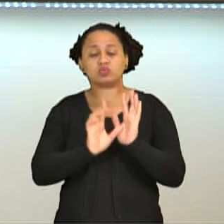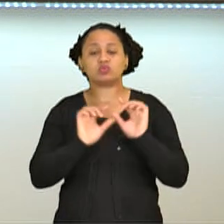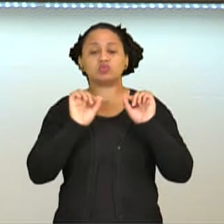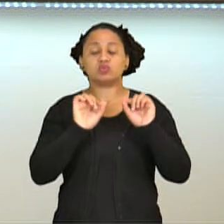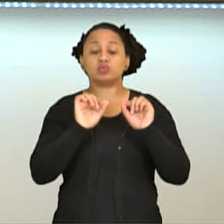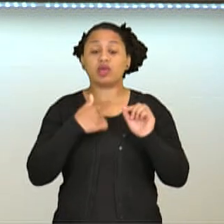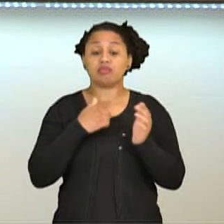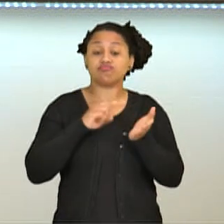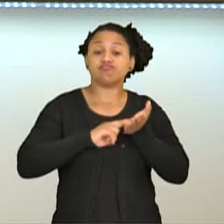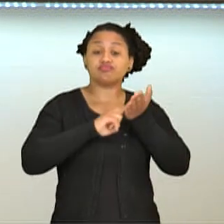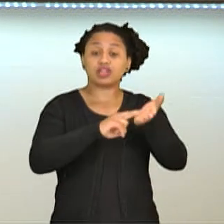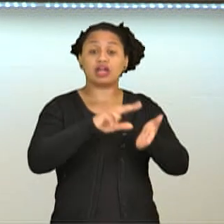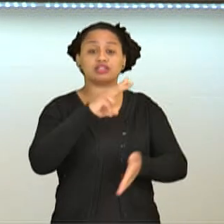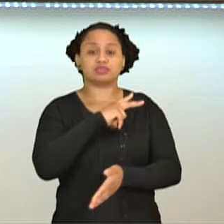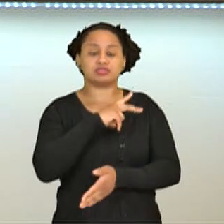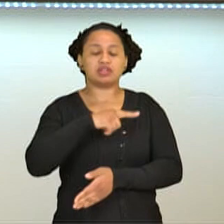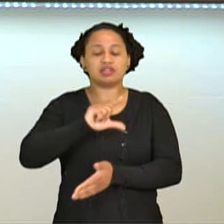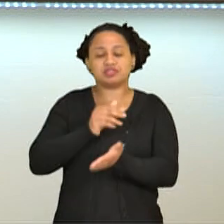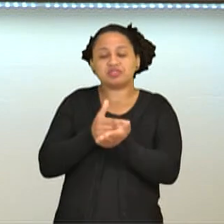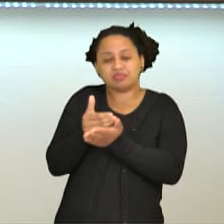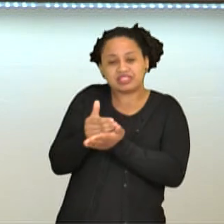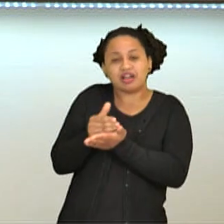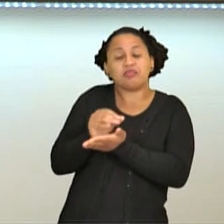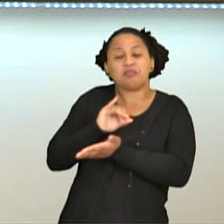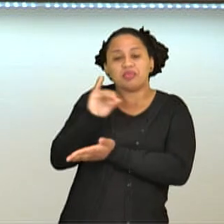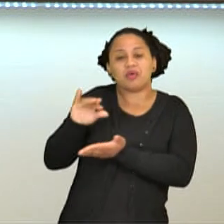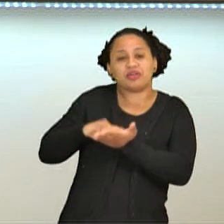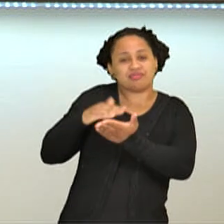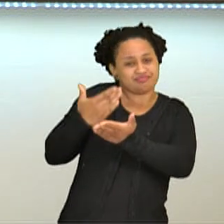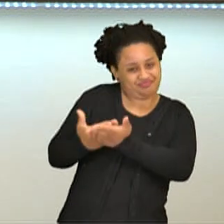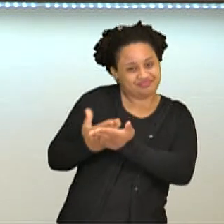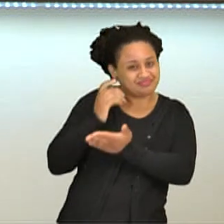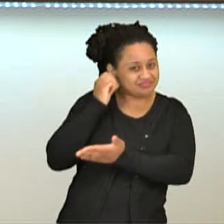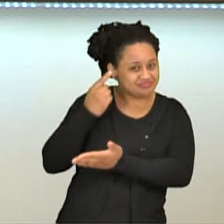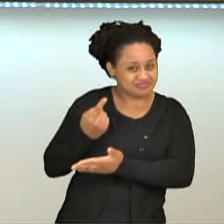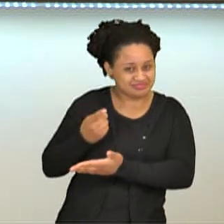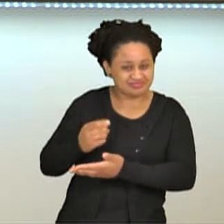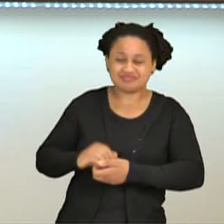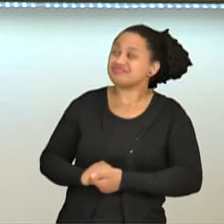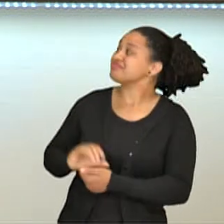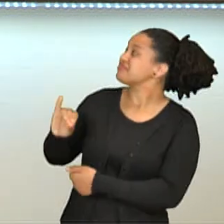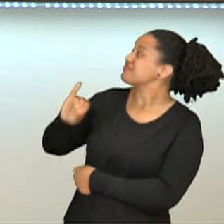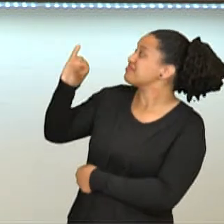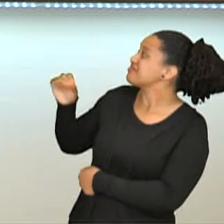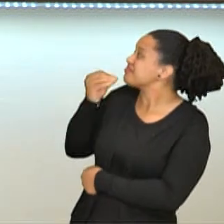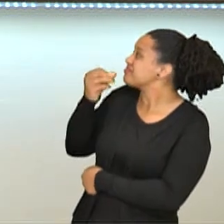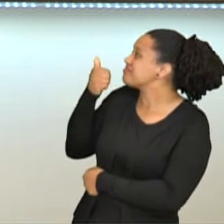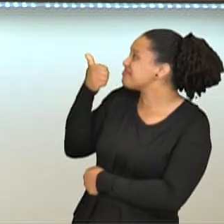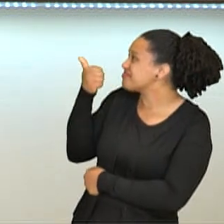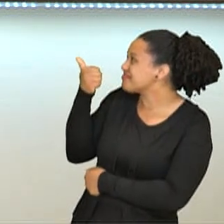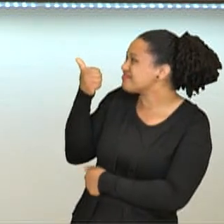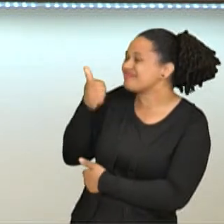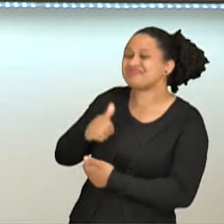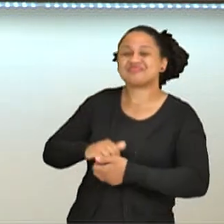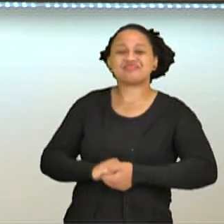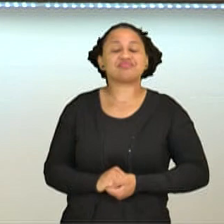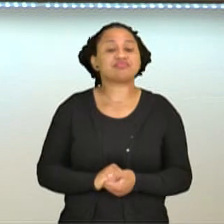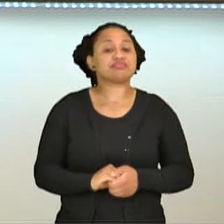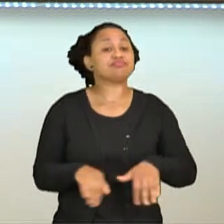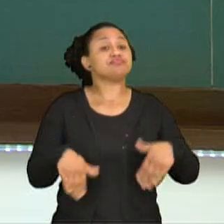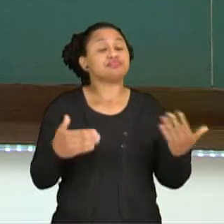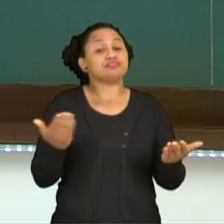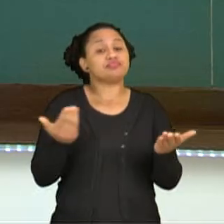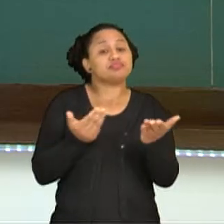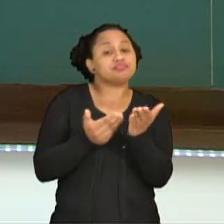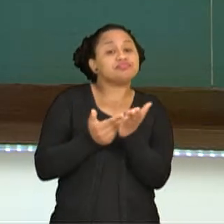carta pessoal. Antes de irmos aos conteúdos, vamos cumprimentar nossa intérprete Jéssica. Tudo bem, Jéssica? Vamos